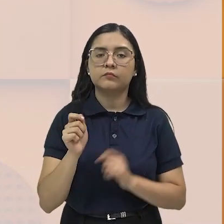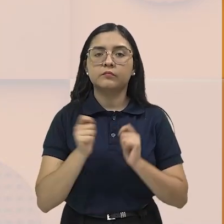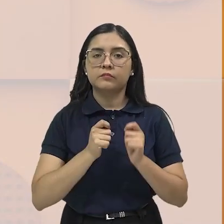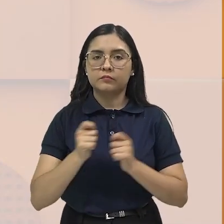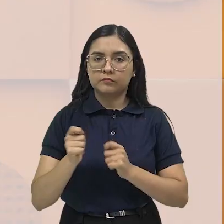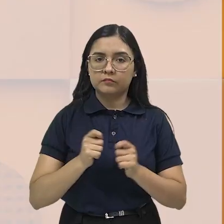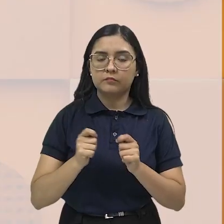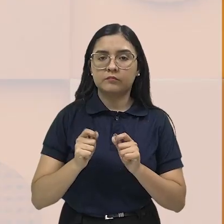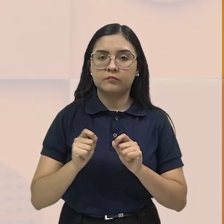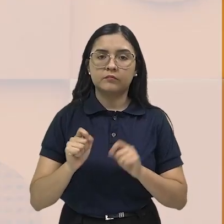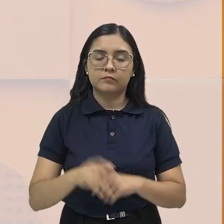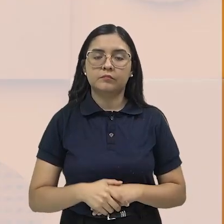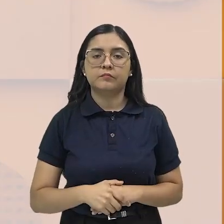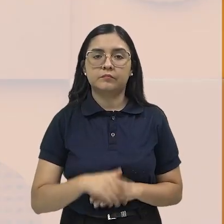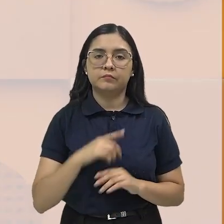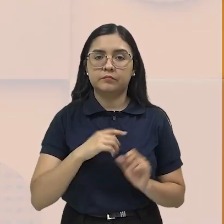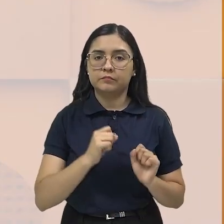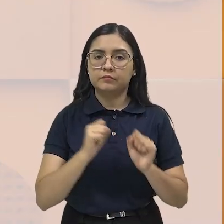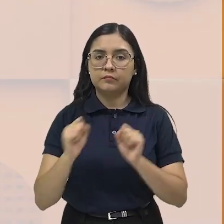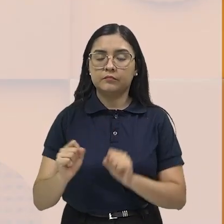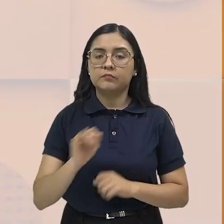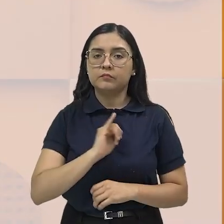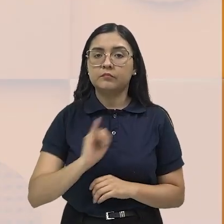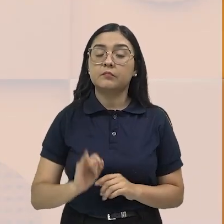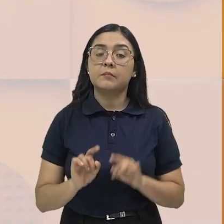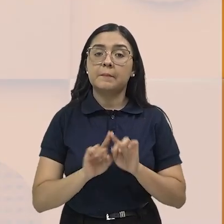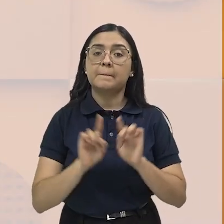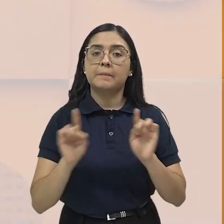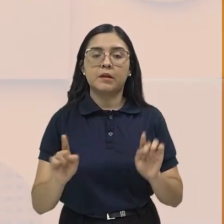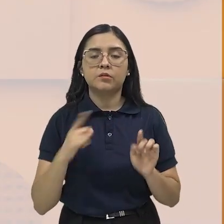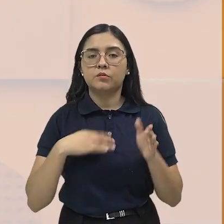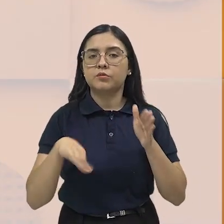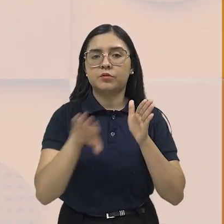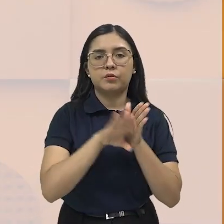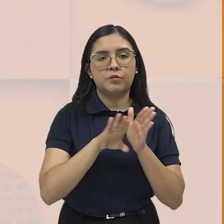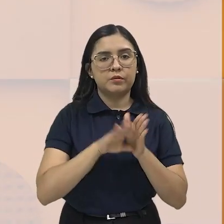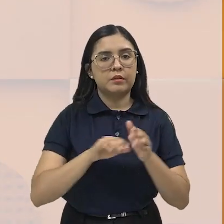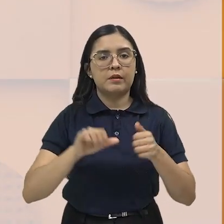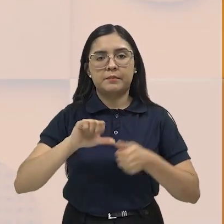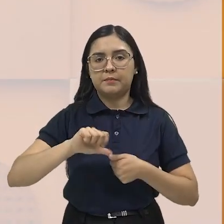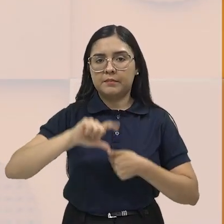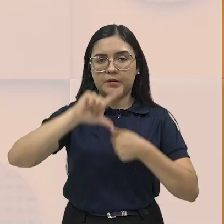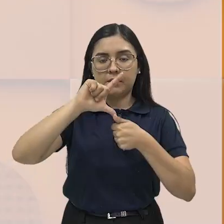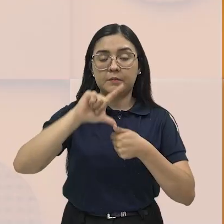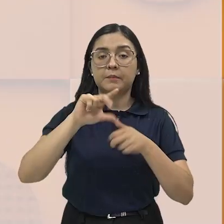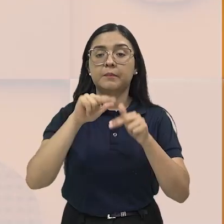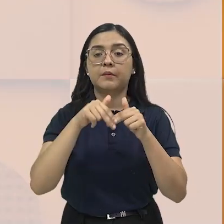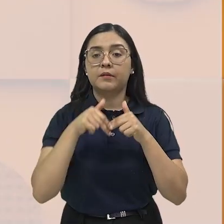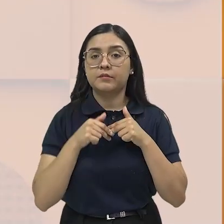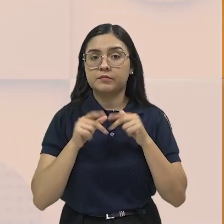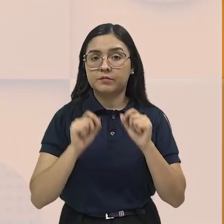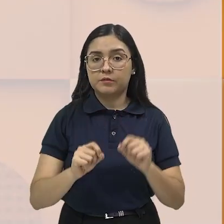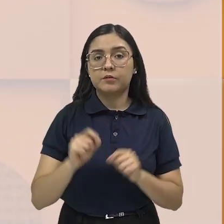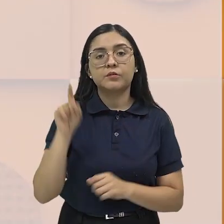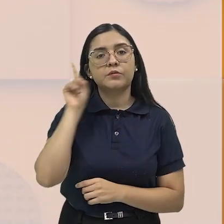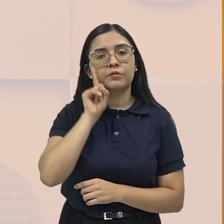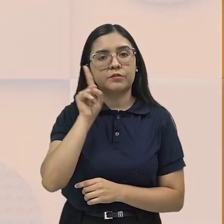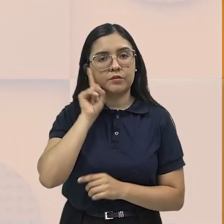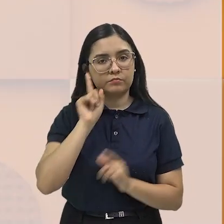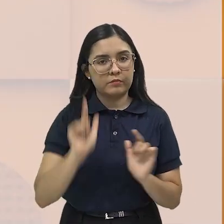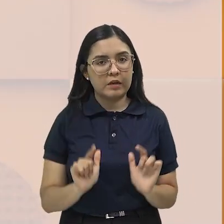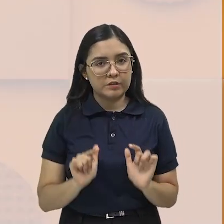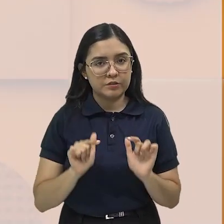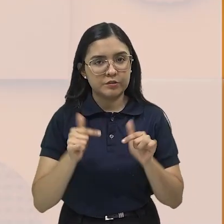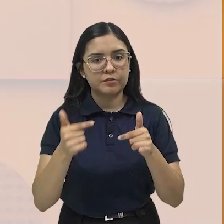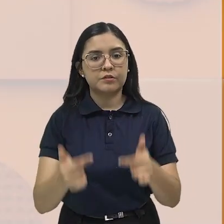potências imperialistas, esse imperialismo não chegou nas Américas Latinas, justamente porque os Estados Unidos agiam